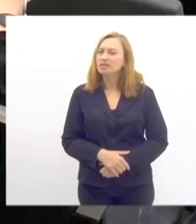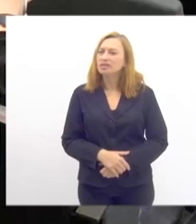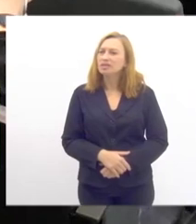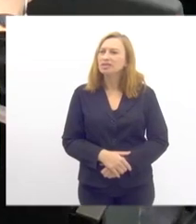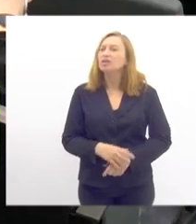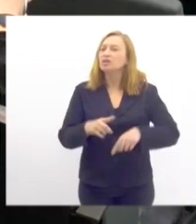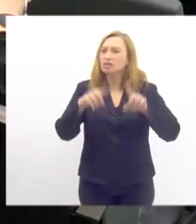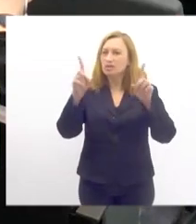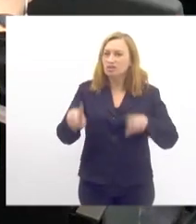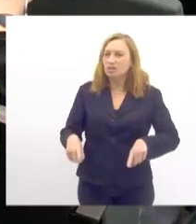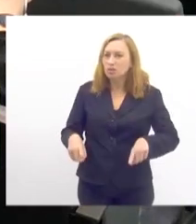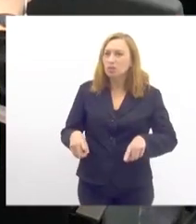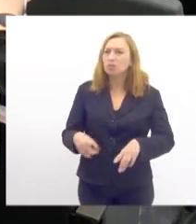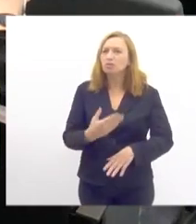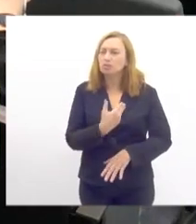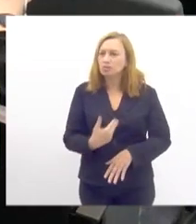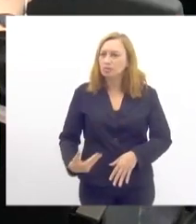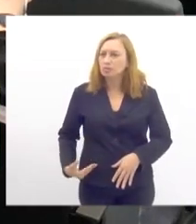servidor efetivo de carreira.